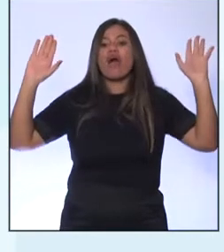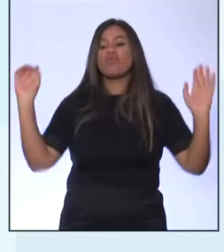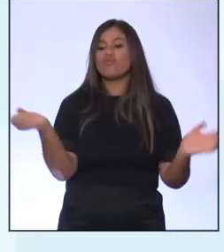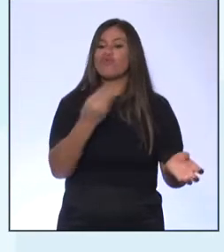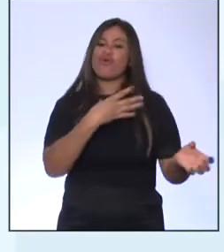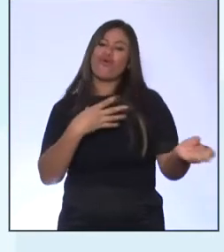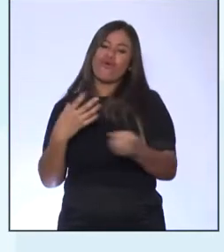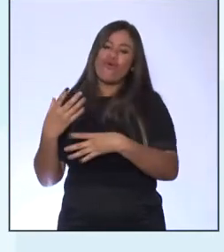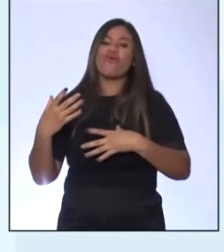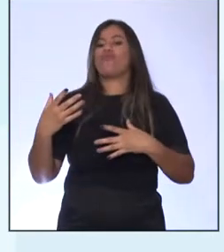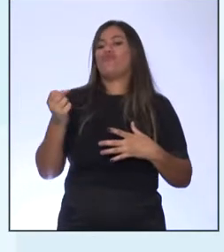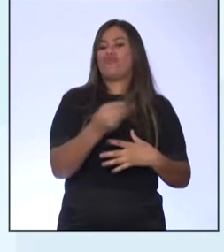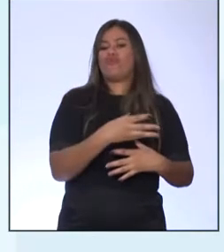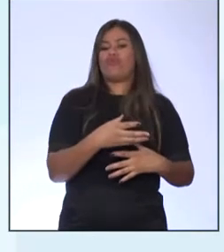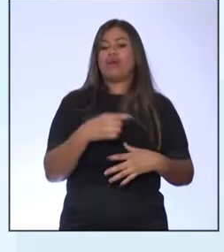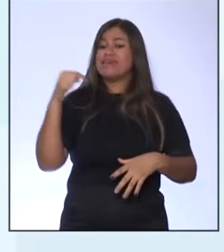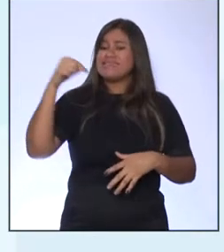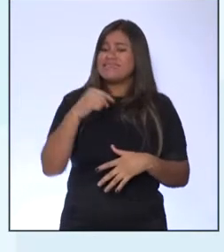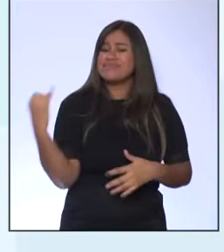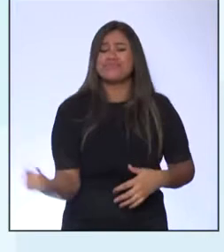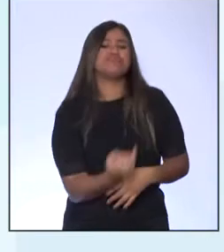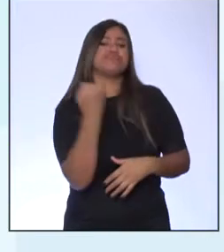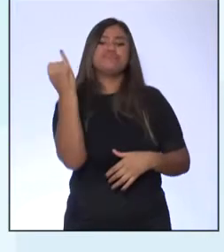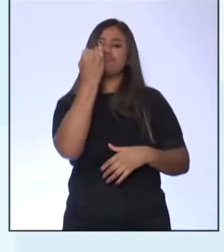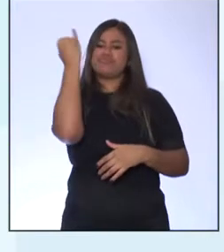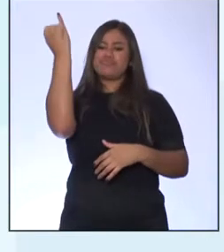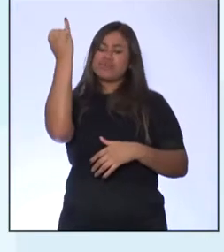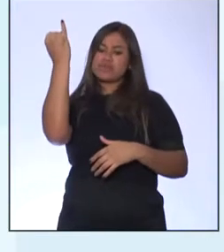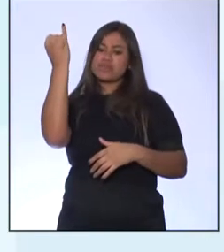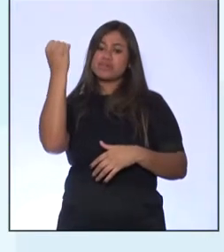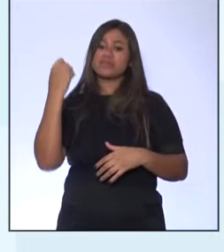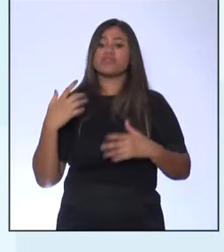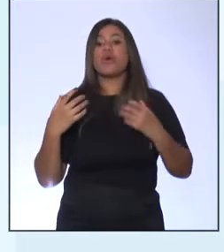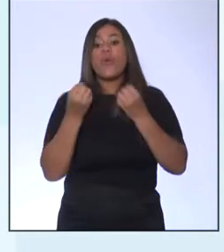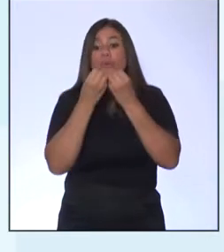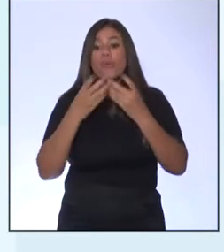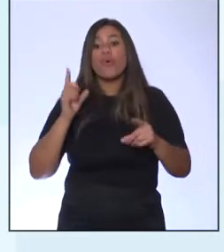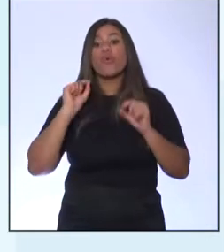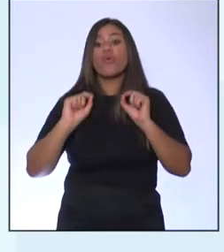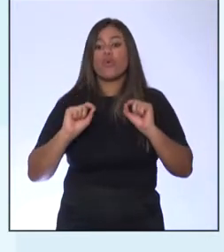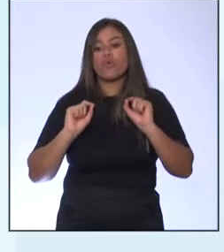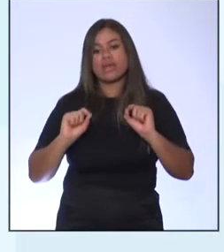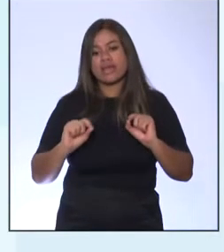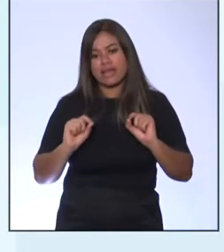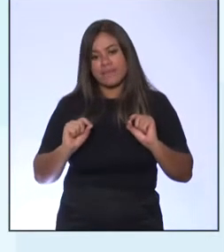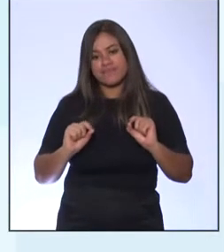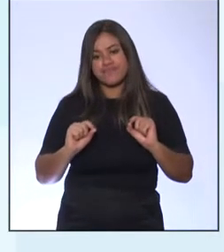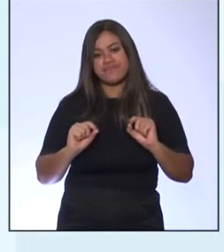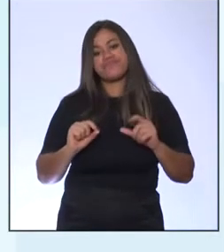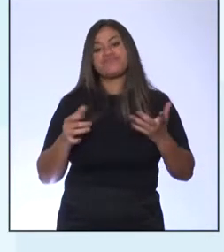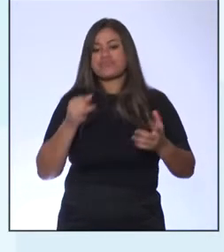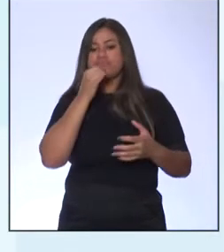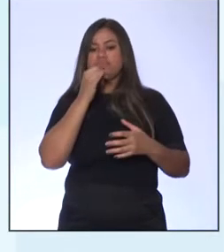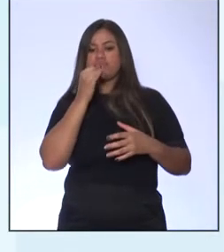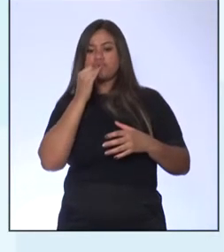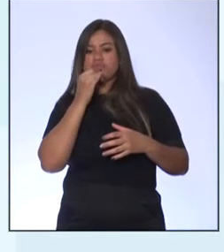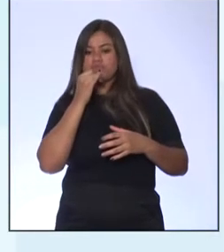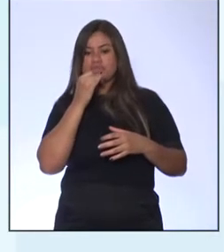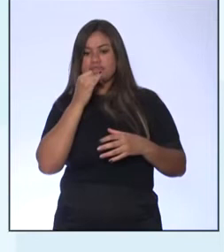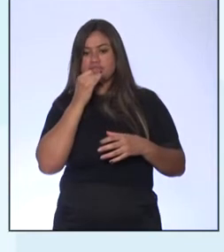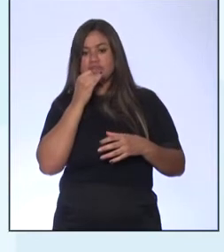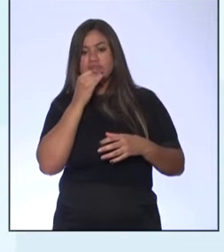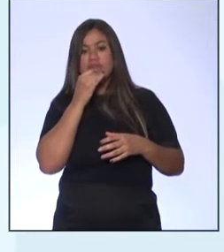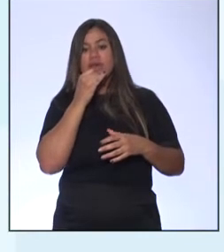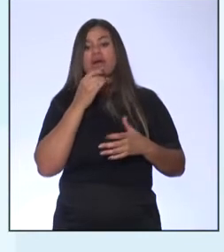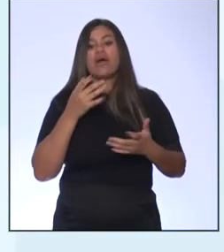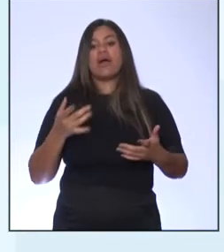uma competência muito importante. A boa notícia é que, na prática, diferente das competências